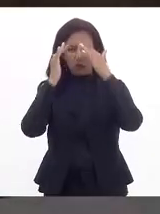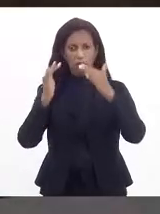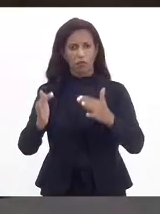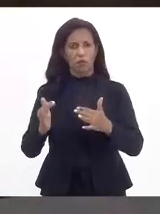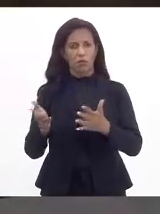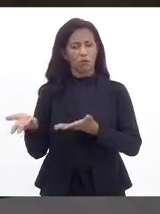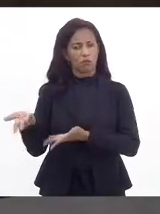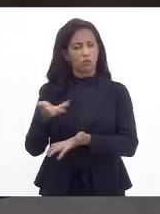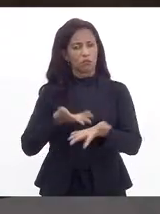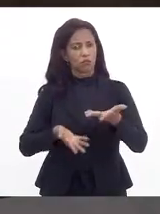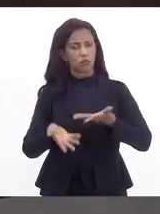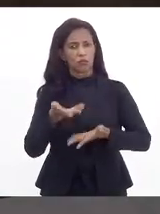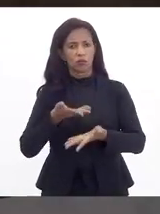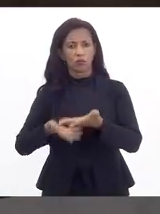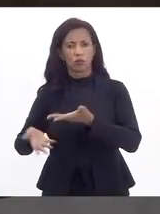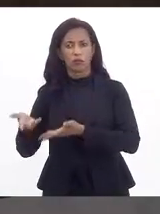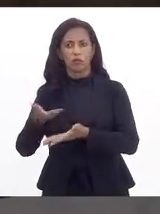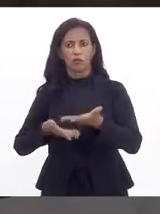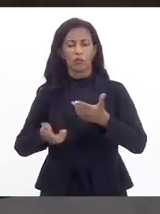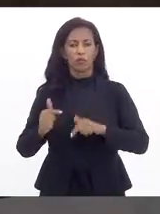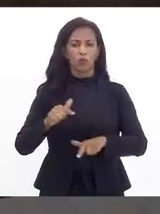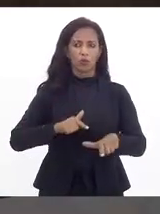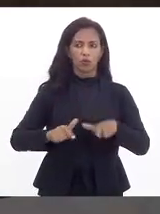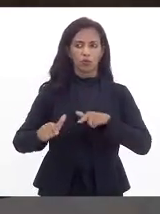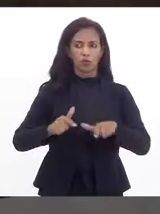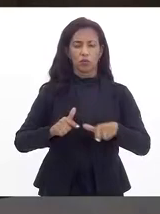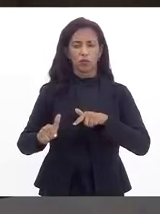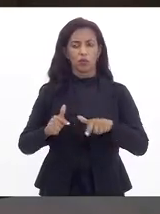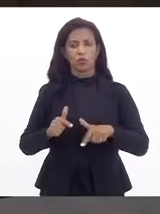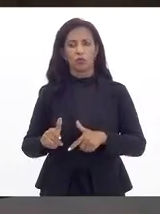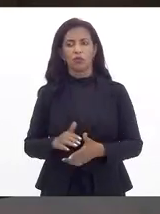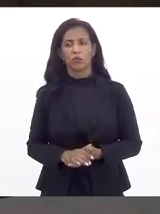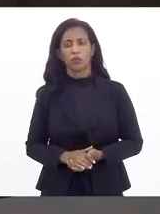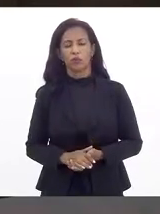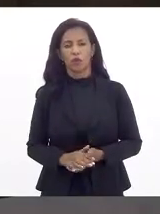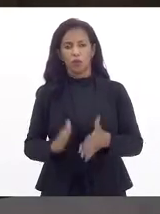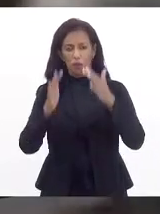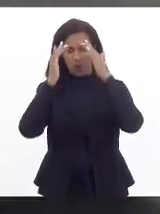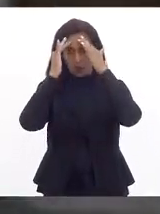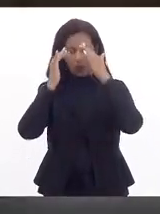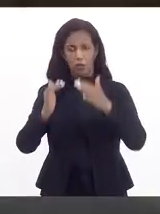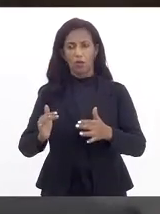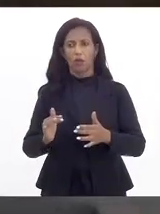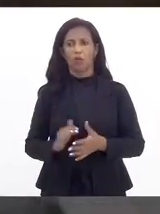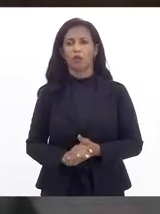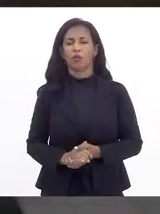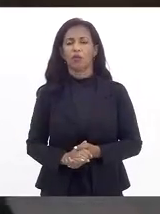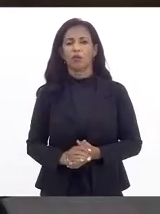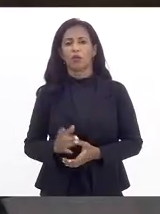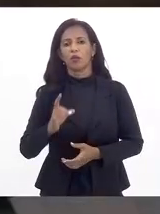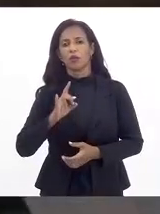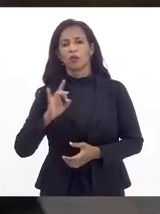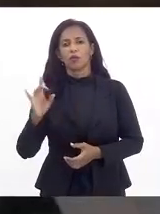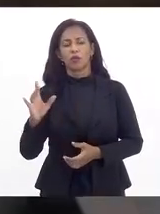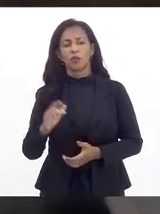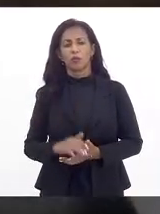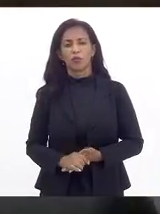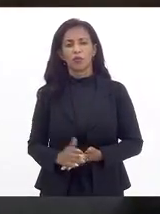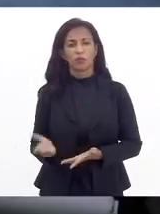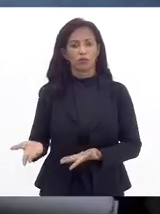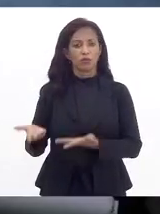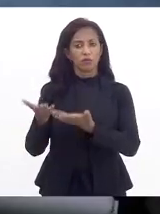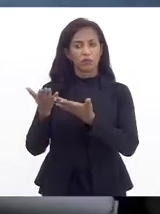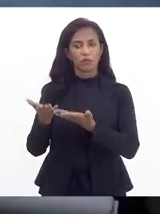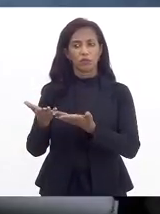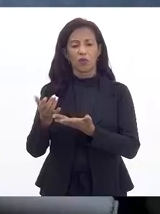seus colaboradores, com seus trabalhadores, e não honra, tia Ju, somente com aqueles